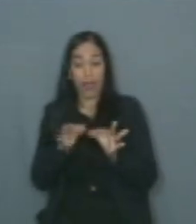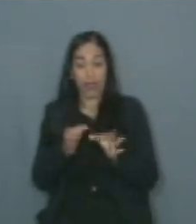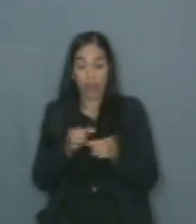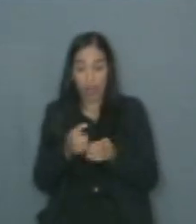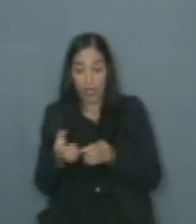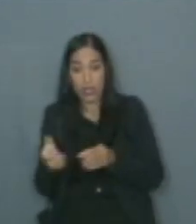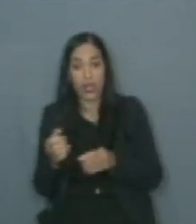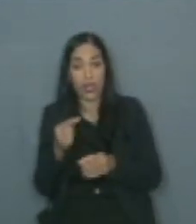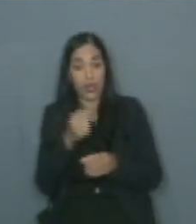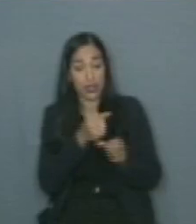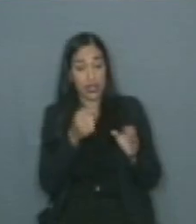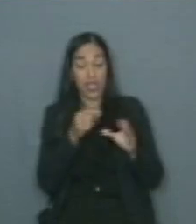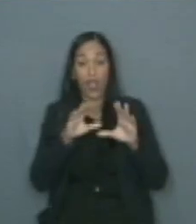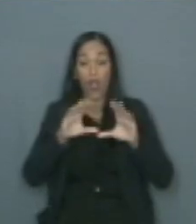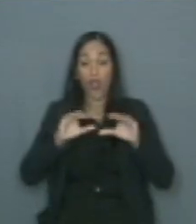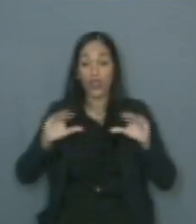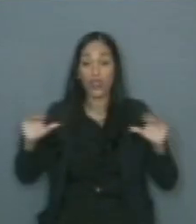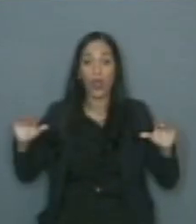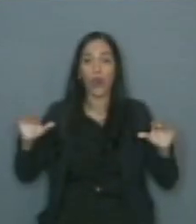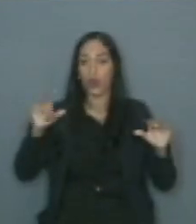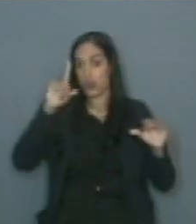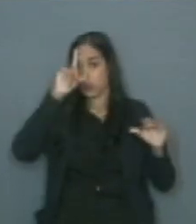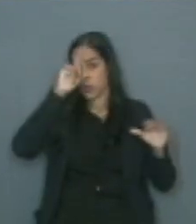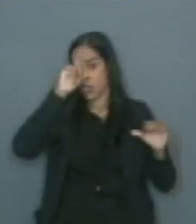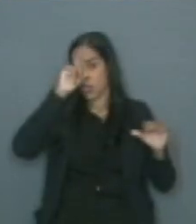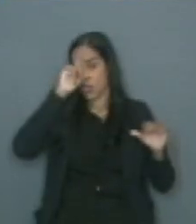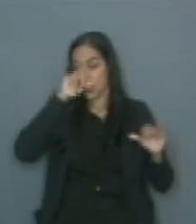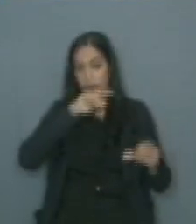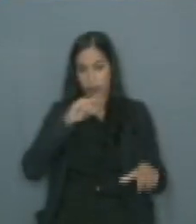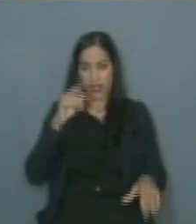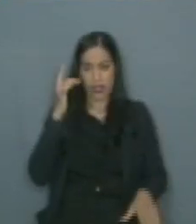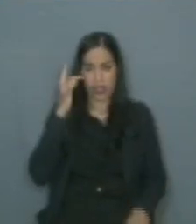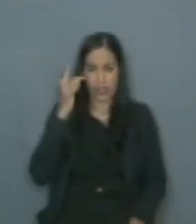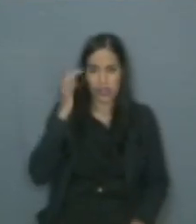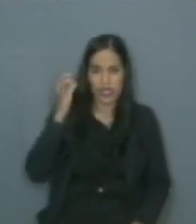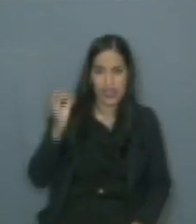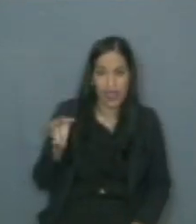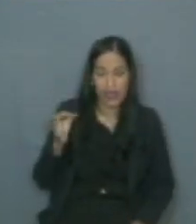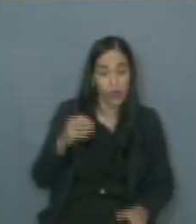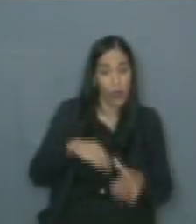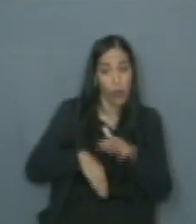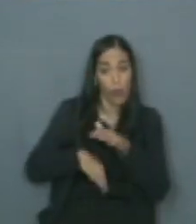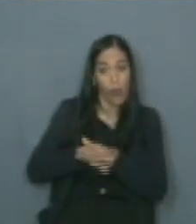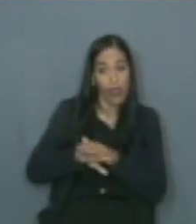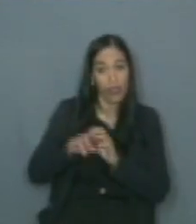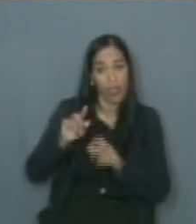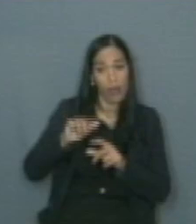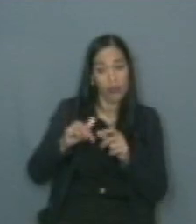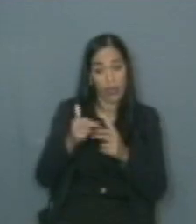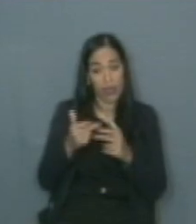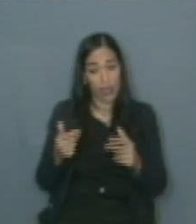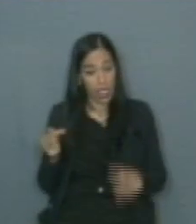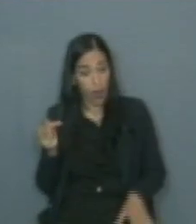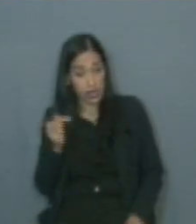são colchões hospitalares. Vocês acham certo guardar o nosso bem material desse jeito?